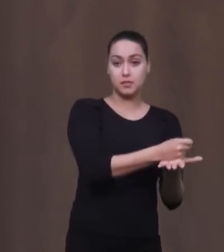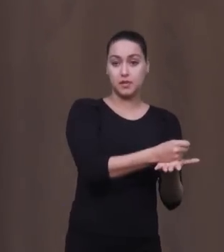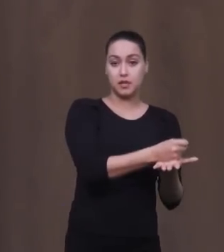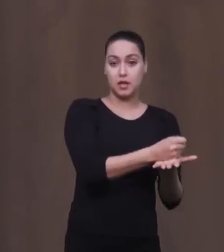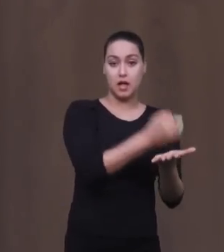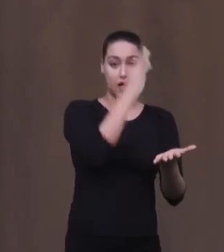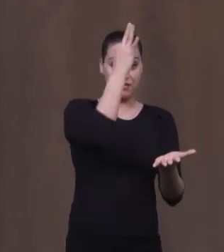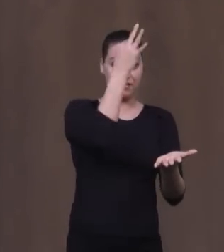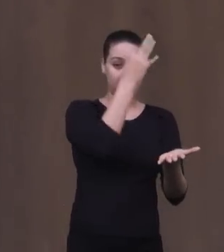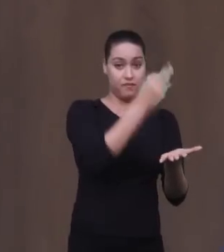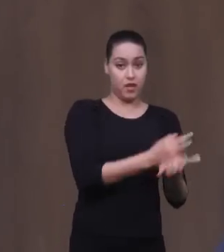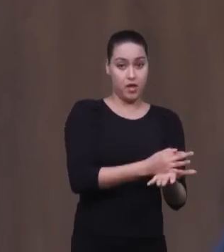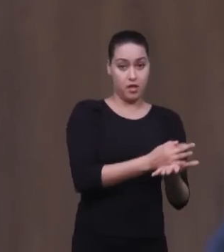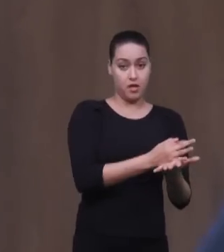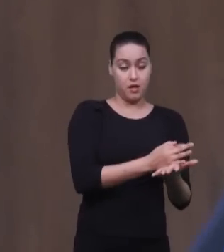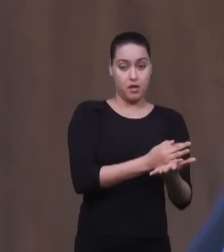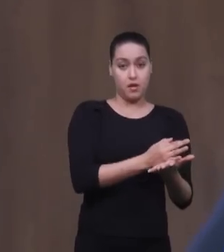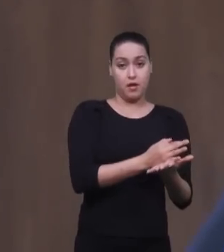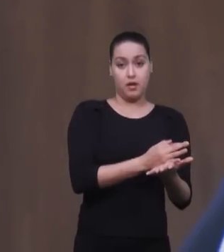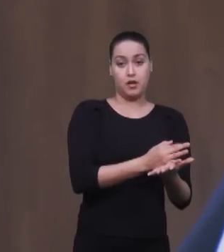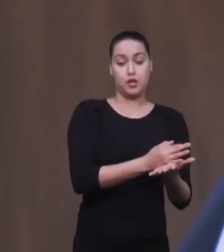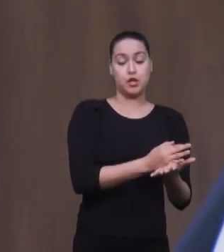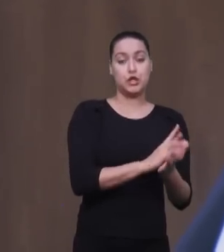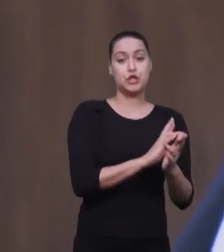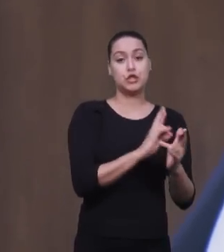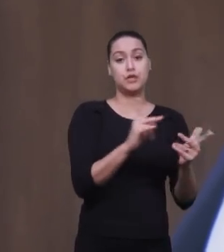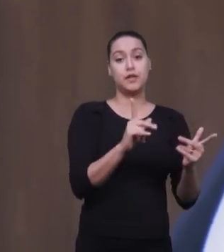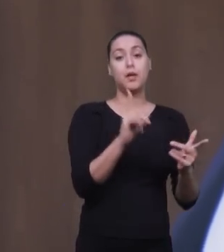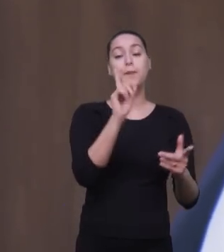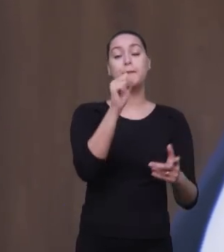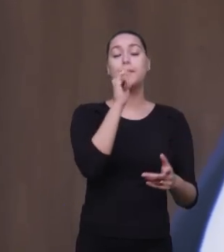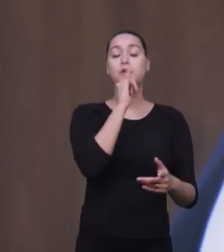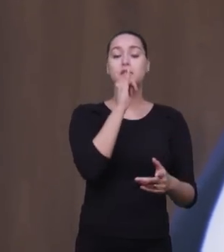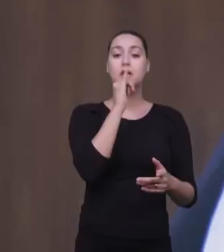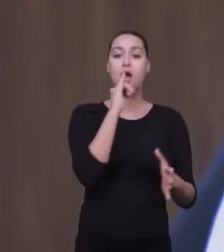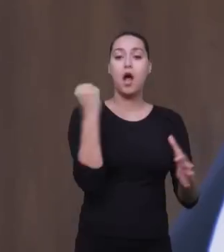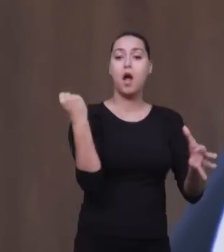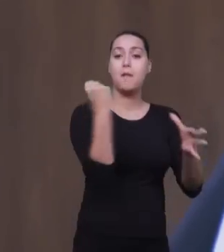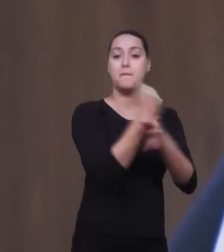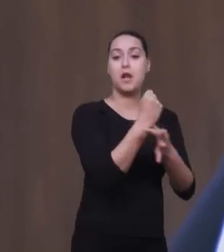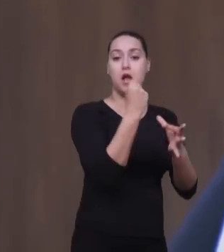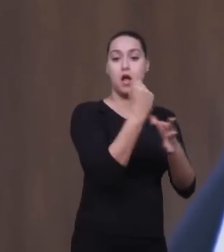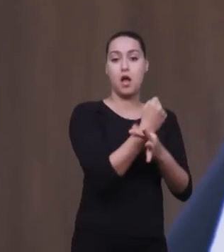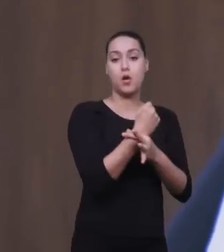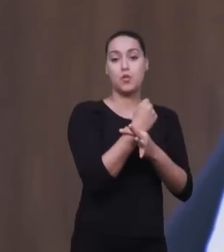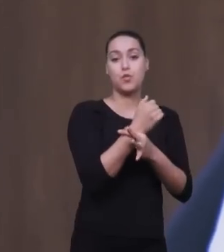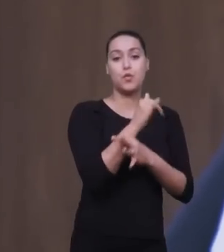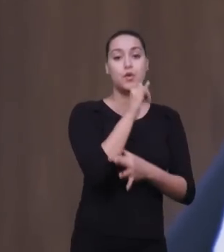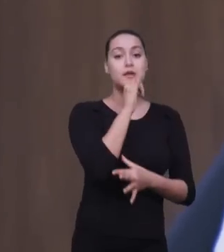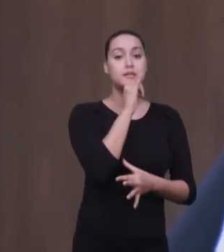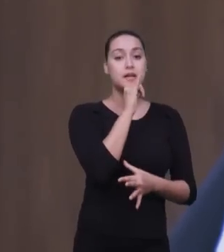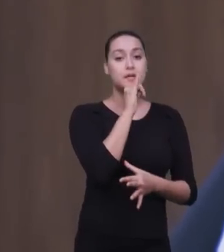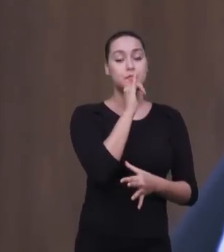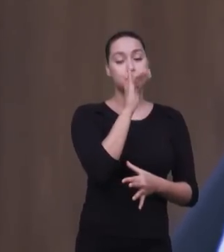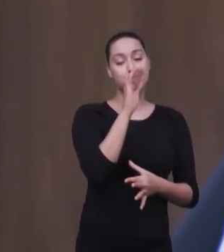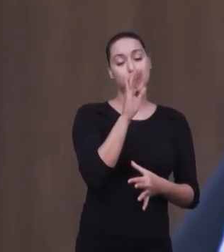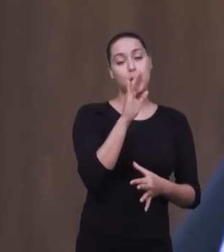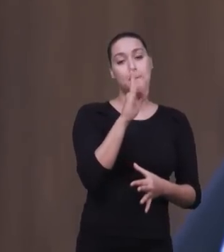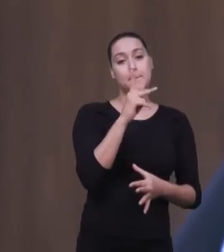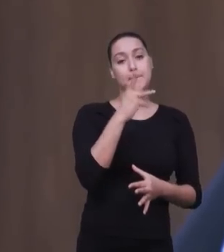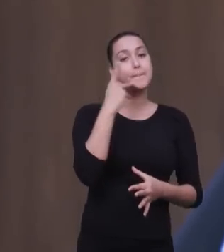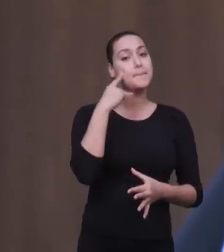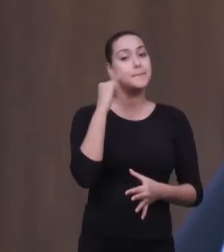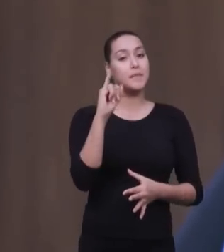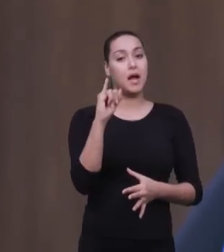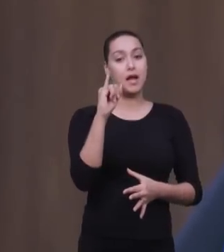Testamento ela era por imputação. A palavra do Senhor, quando se refere a Abraão como pai da fé, ela diz que ele creu e isto